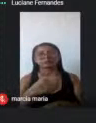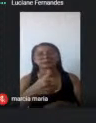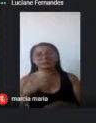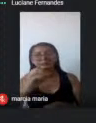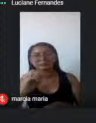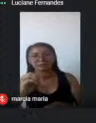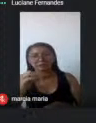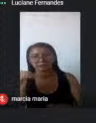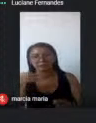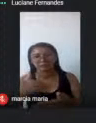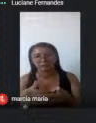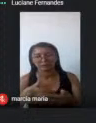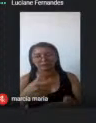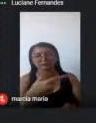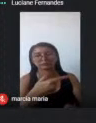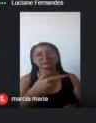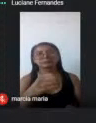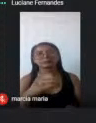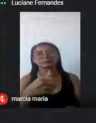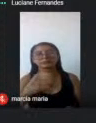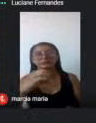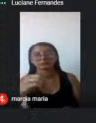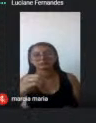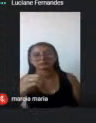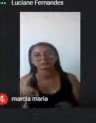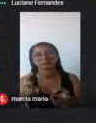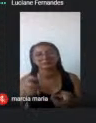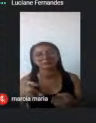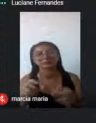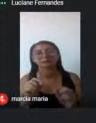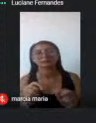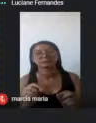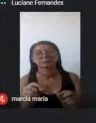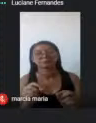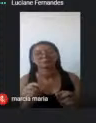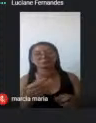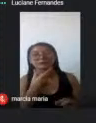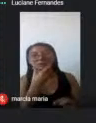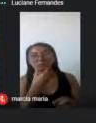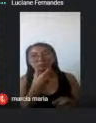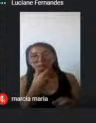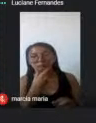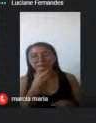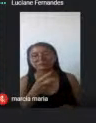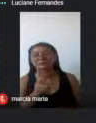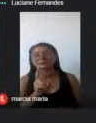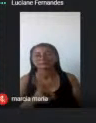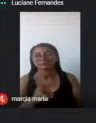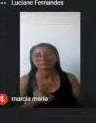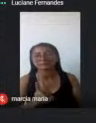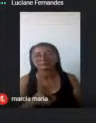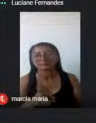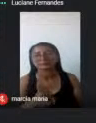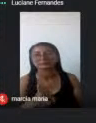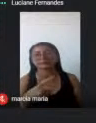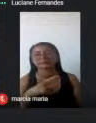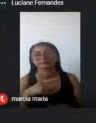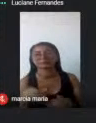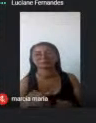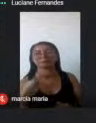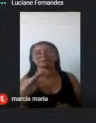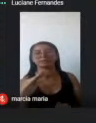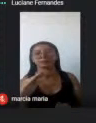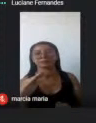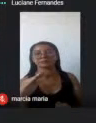masculino sempre prevalecendo nas notificações dos casos no sistema de notificação. E aí a gente faz